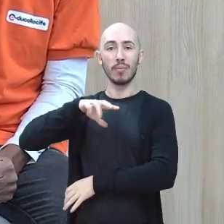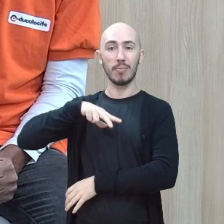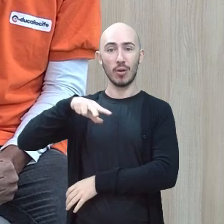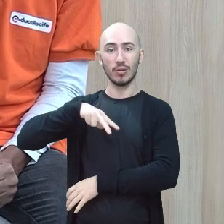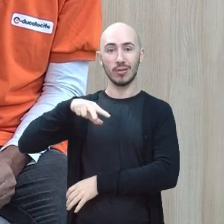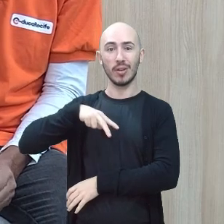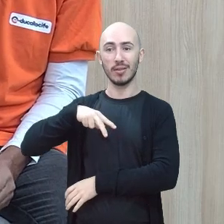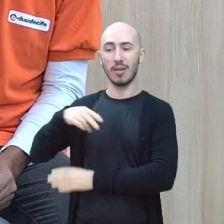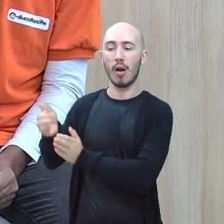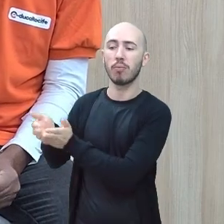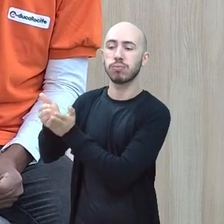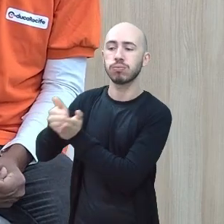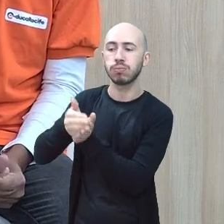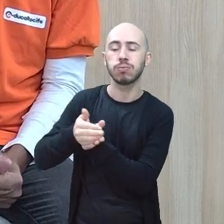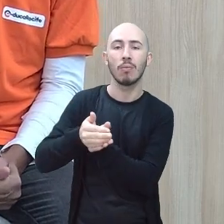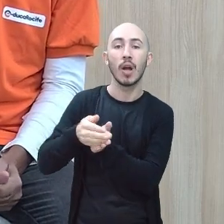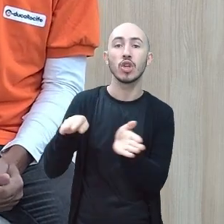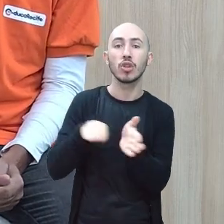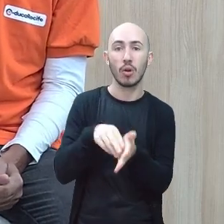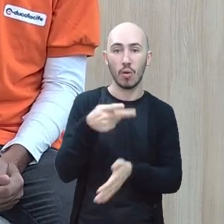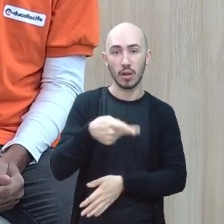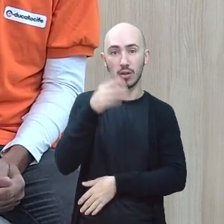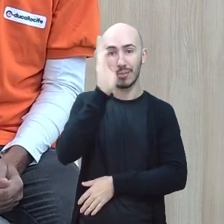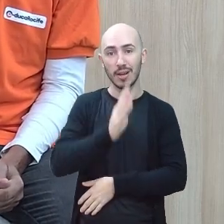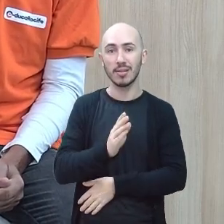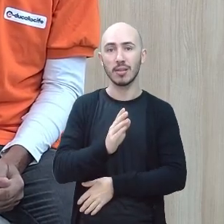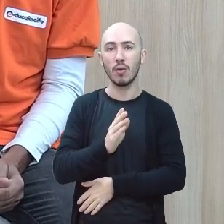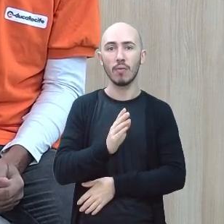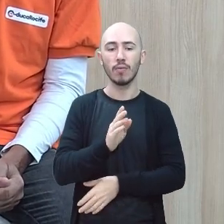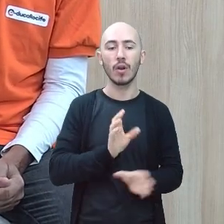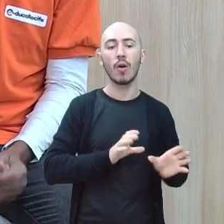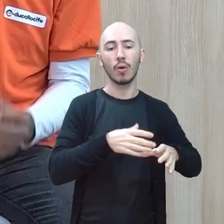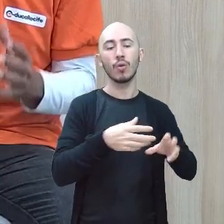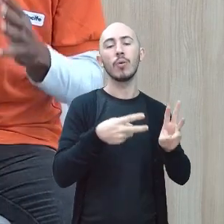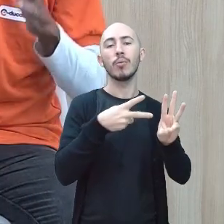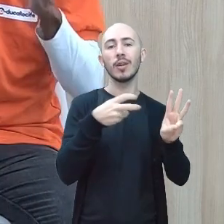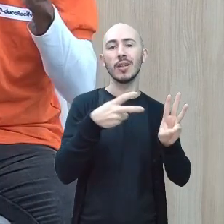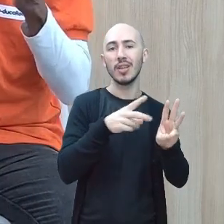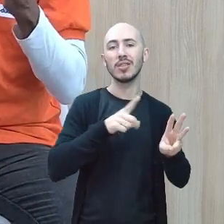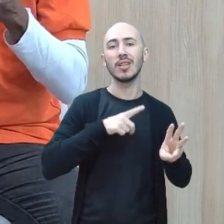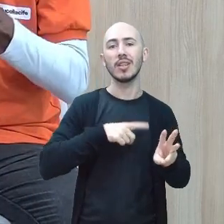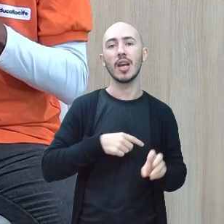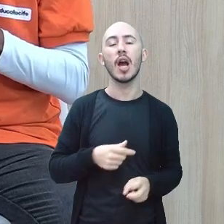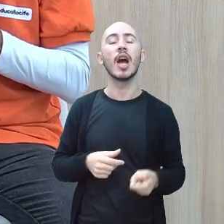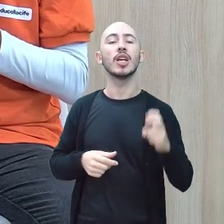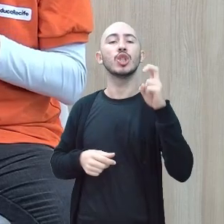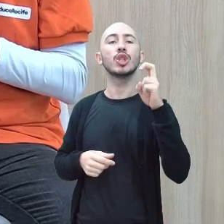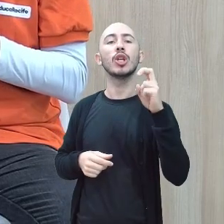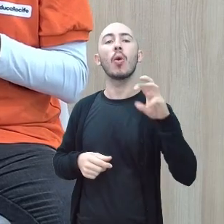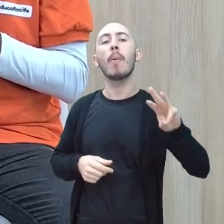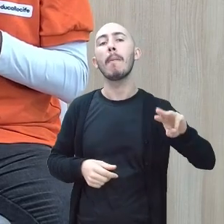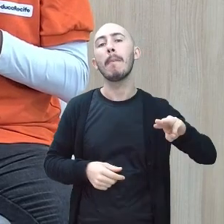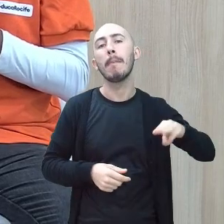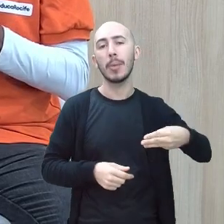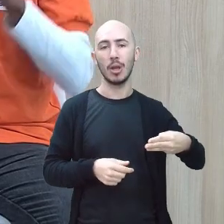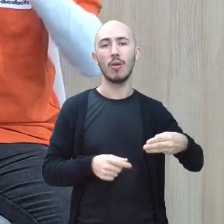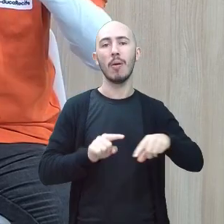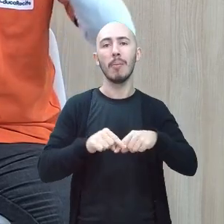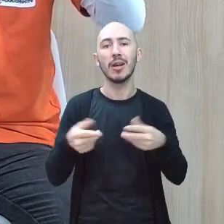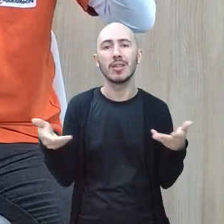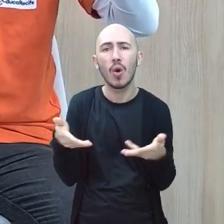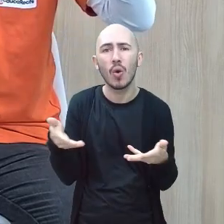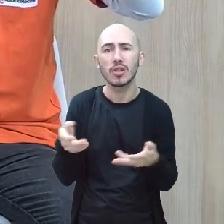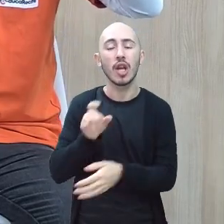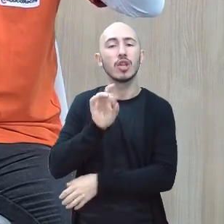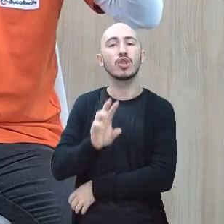de índios, cara, ou indígenas, tá? Ou avícolas aqui. Hoje são poucos mais de 800 mil, cara. Antes,